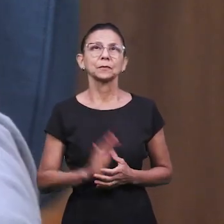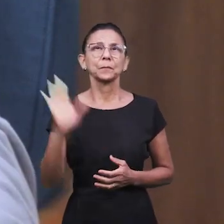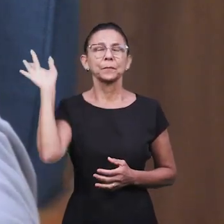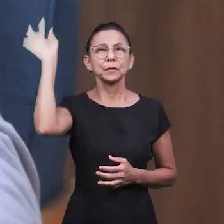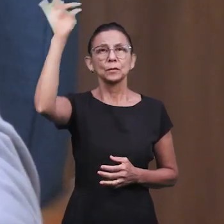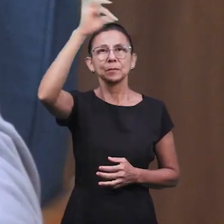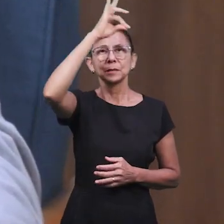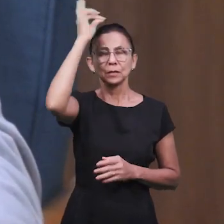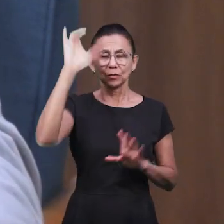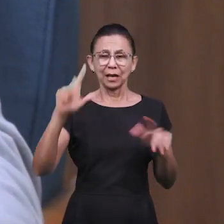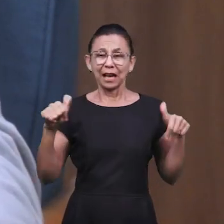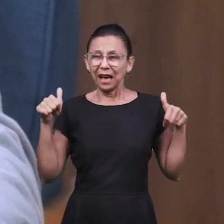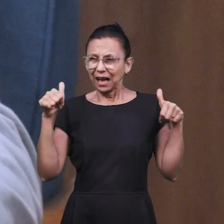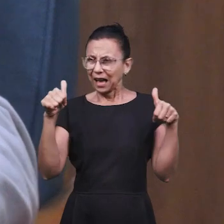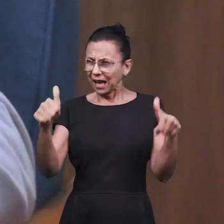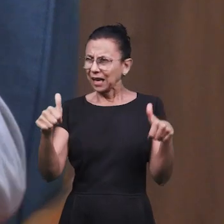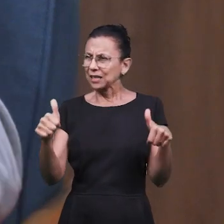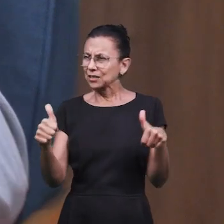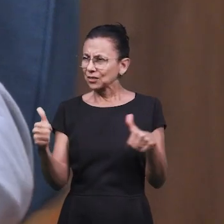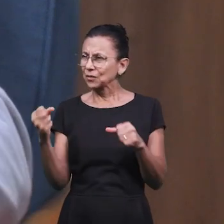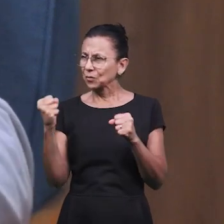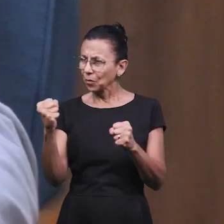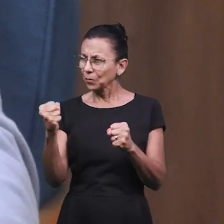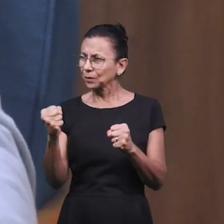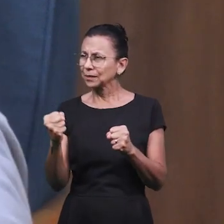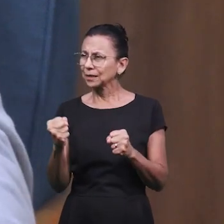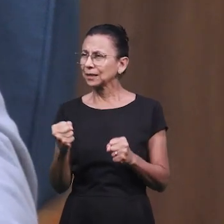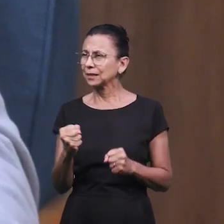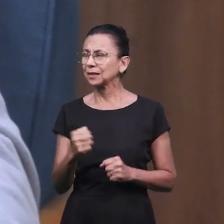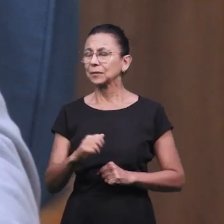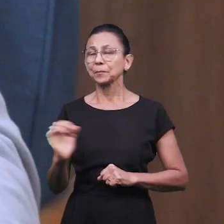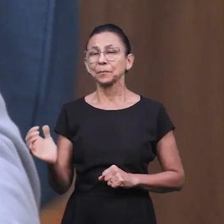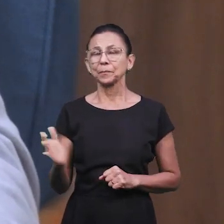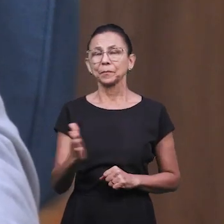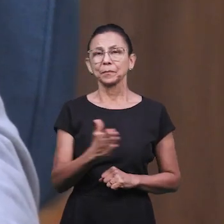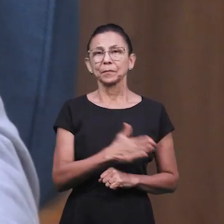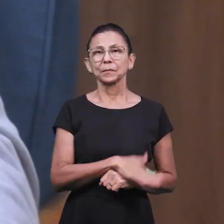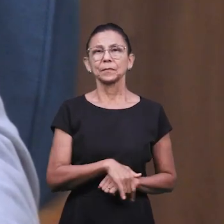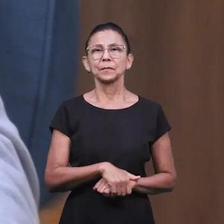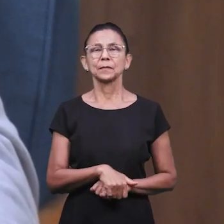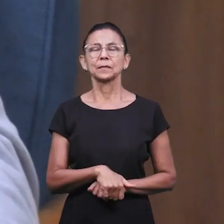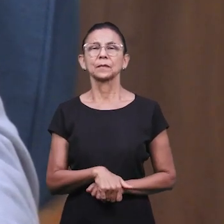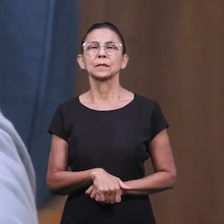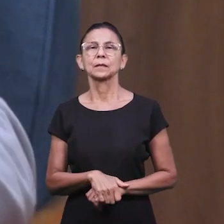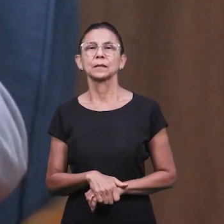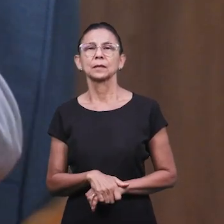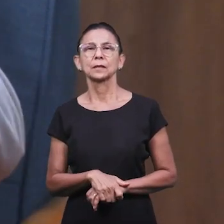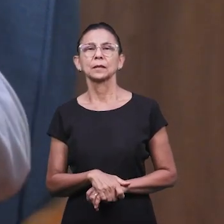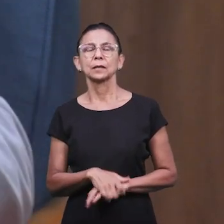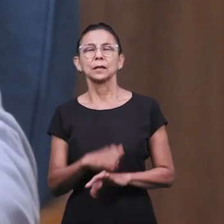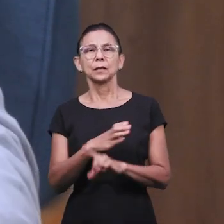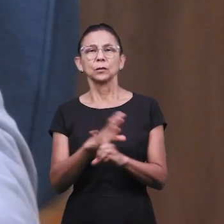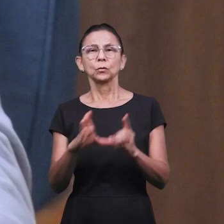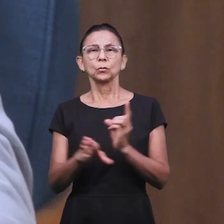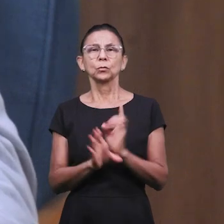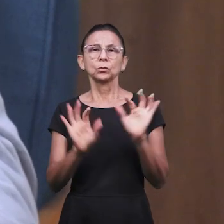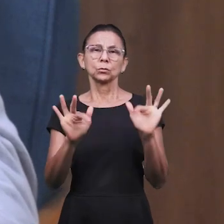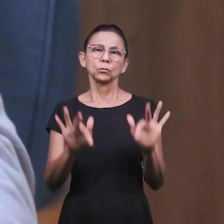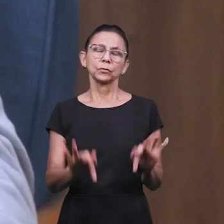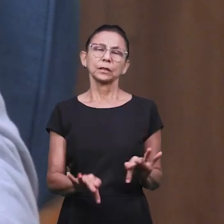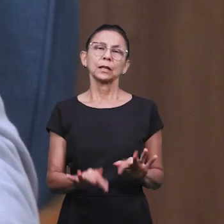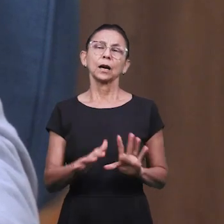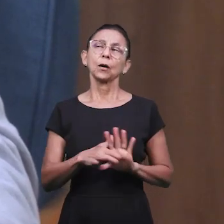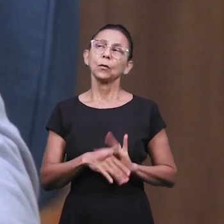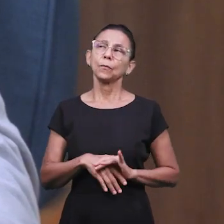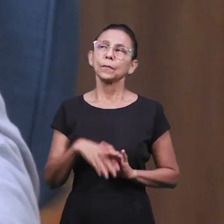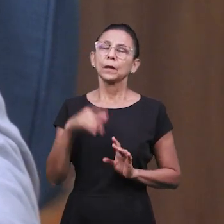opera, terminamos um culto agora domingo à noite, né, na igreja de Castanheiras. Estou vendo um casal de jovens no